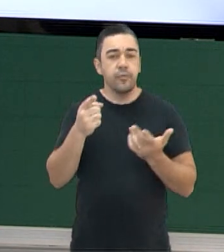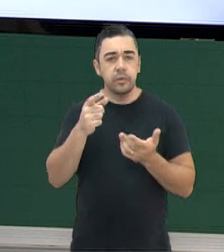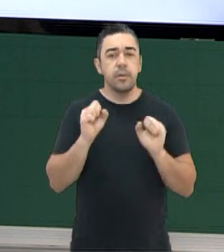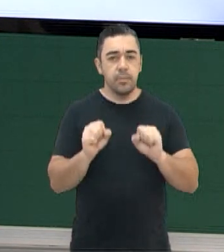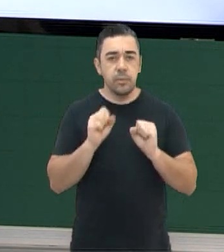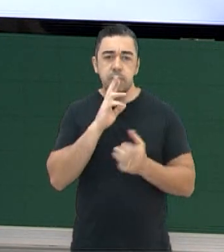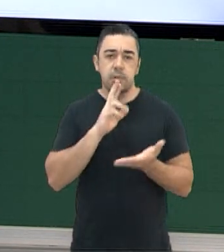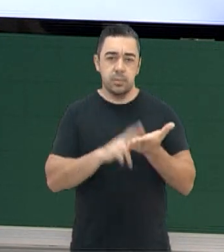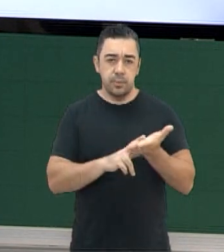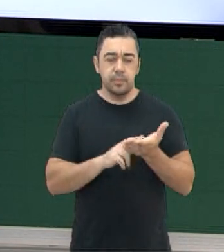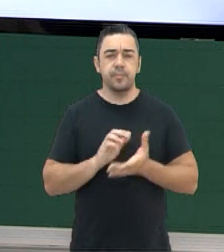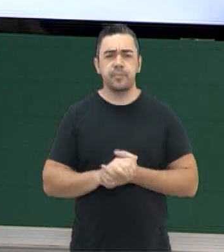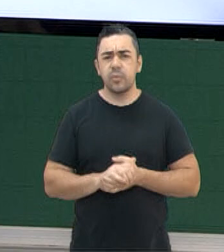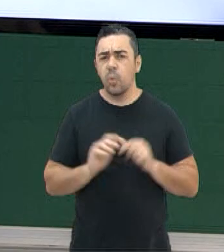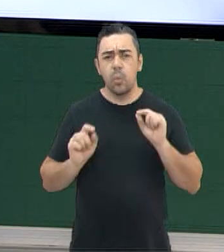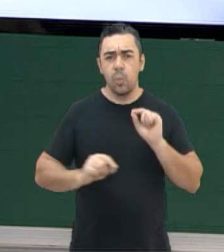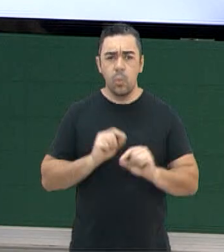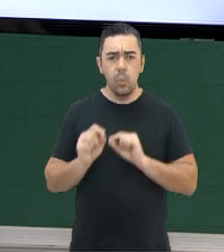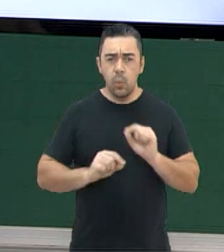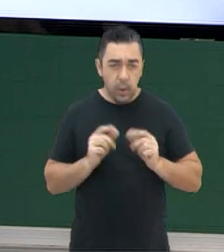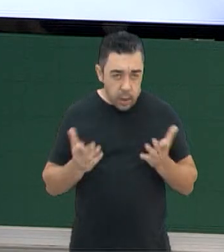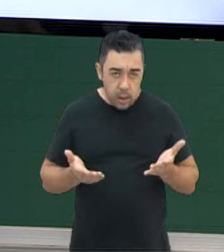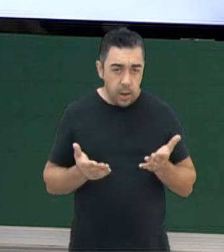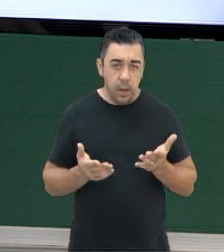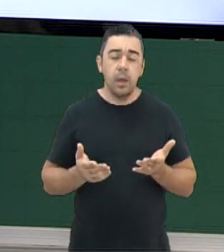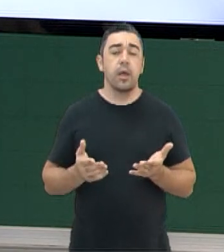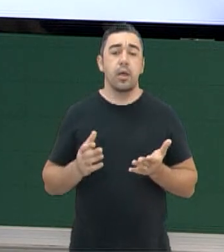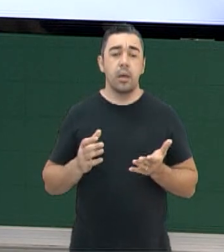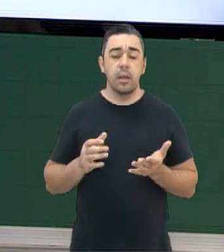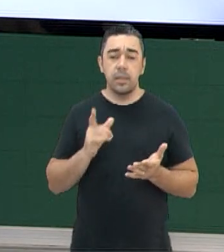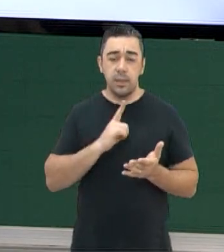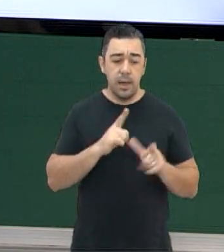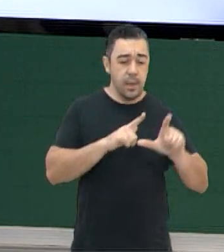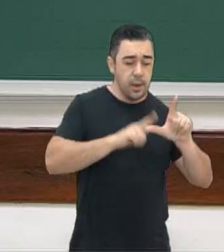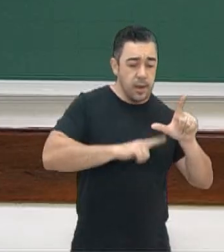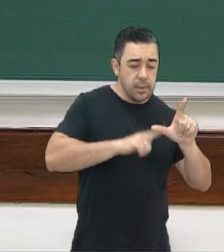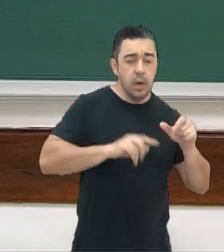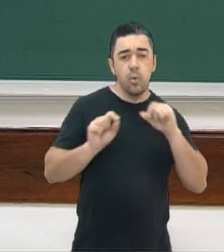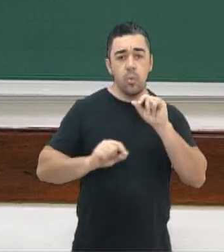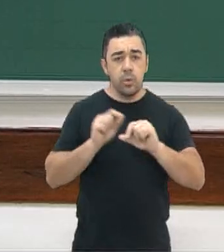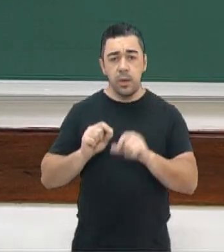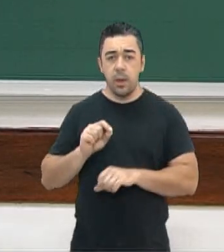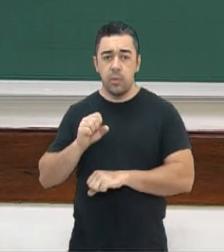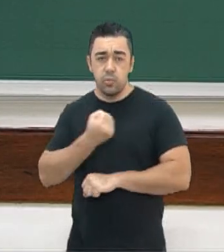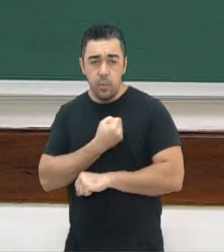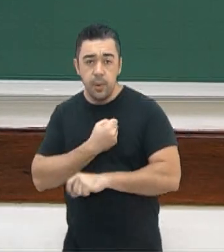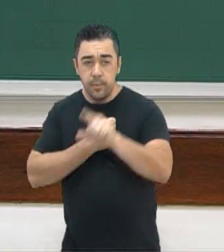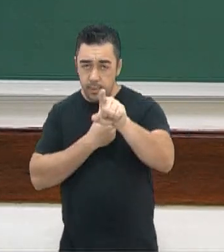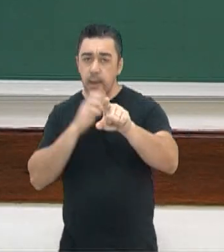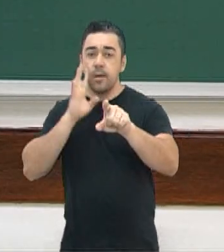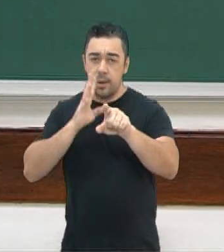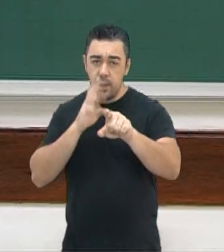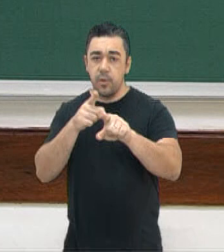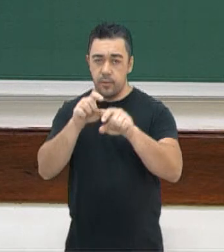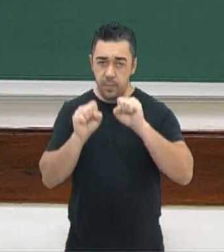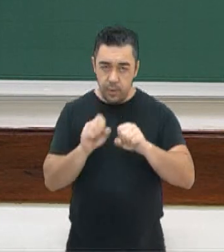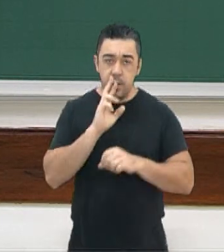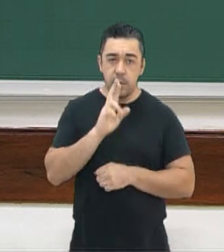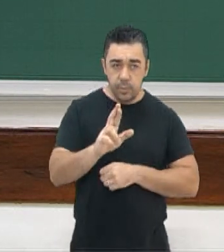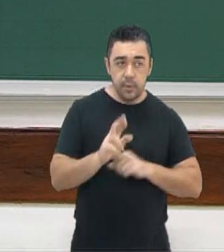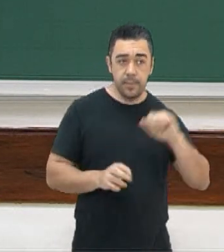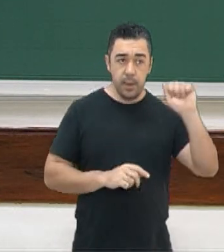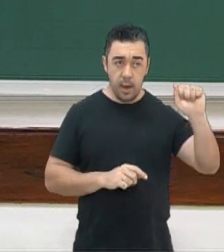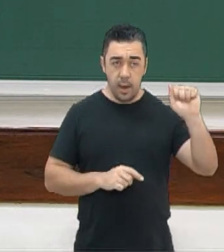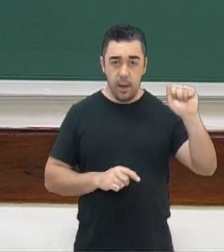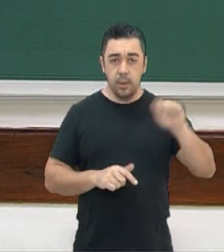poder responder. Quem que é o coeficiente e quem que é a parte literal? Bem legal, vocês vão poder responder. Na letra